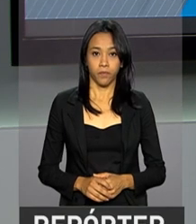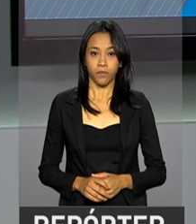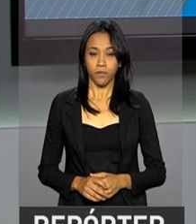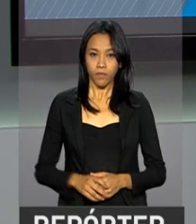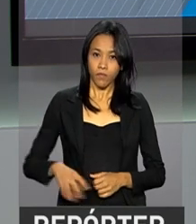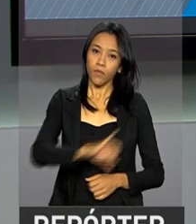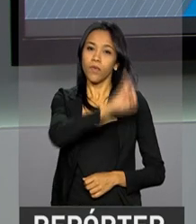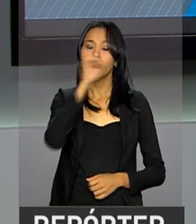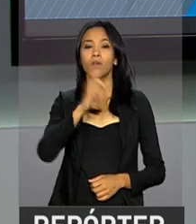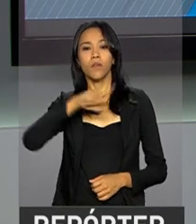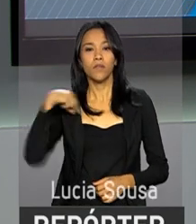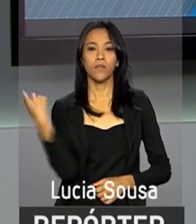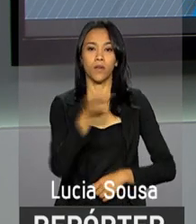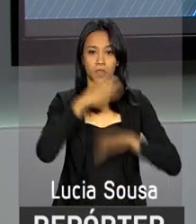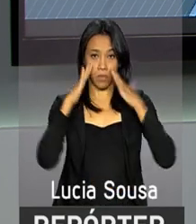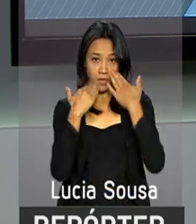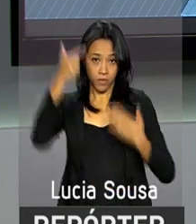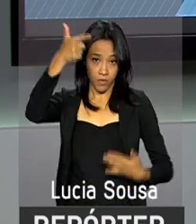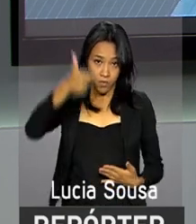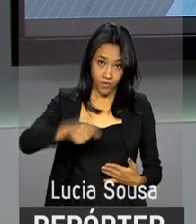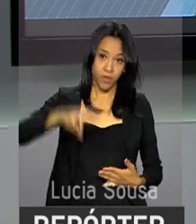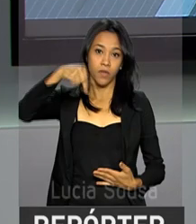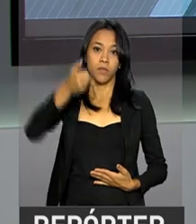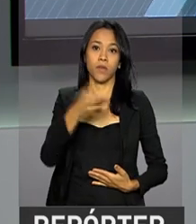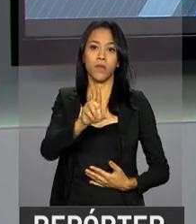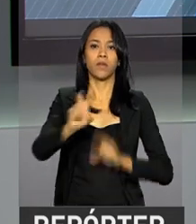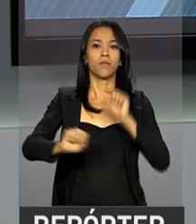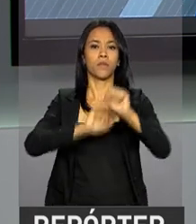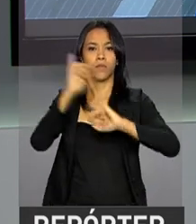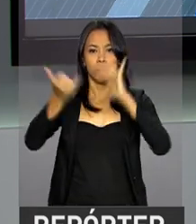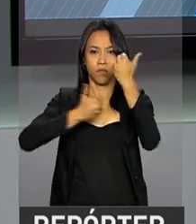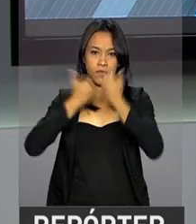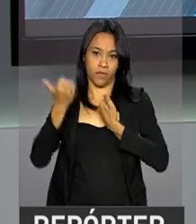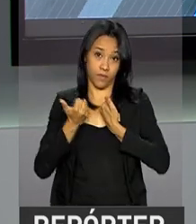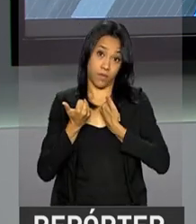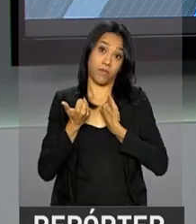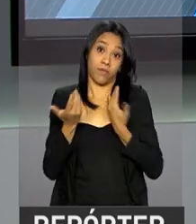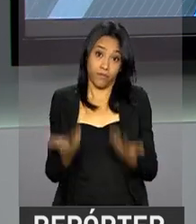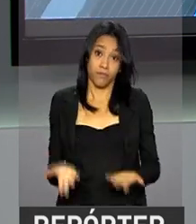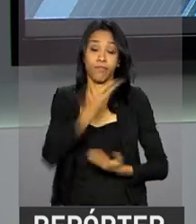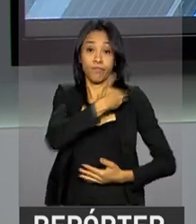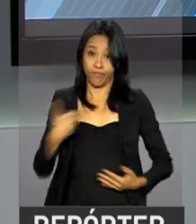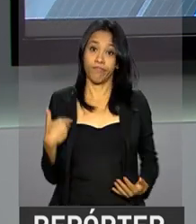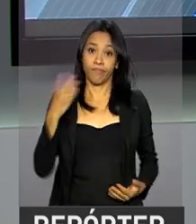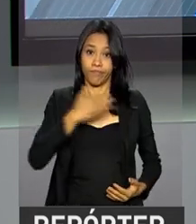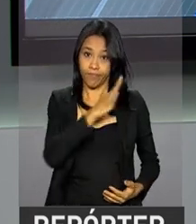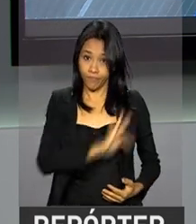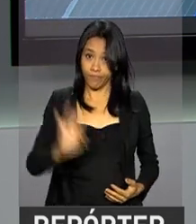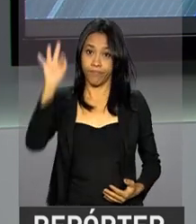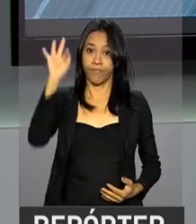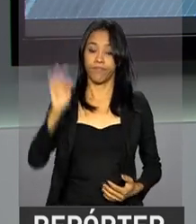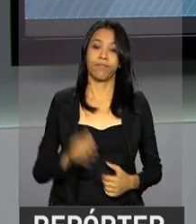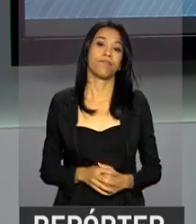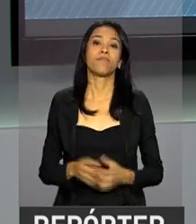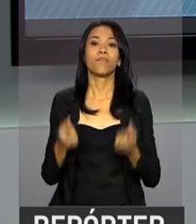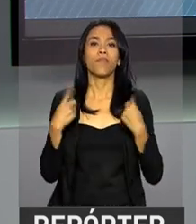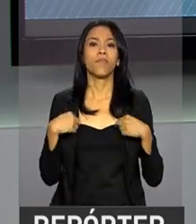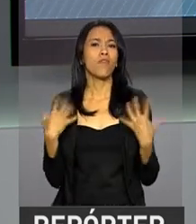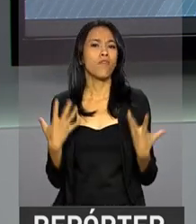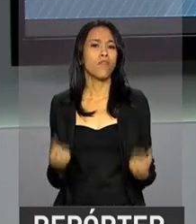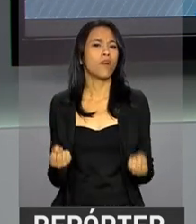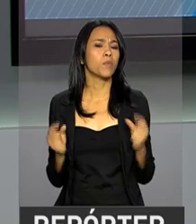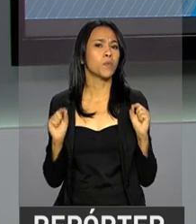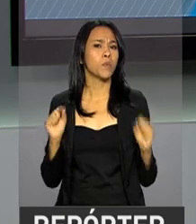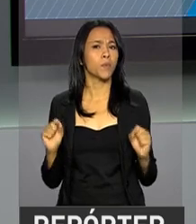lá no ar mais uma edição do repórter nbr trazendo pra você as notícias do governo federal a gente começa